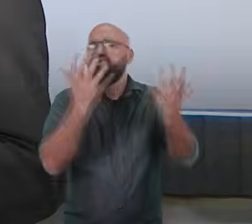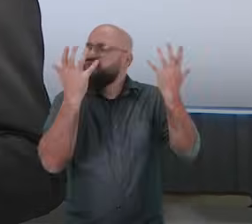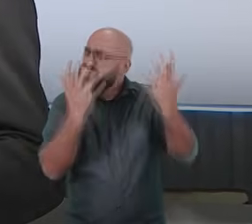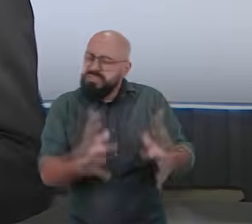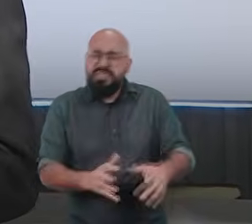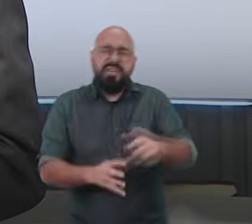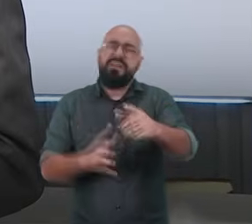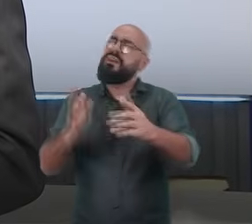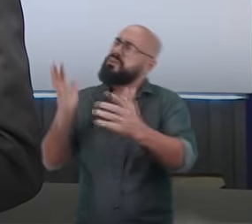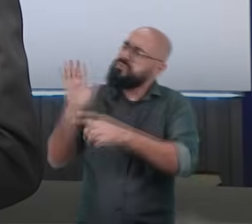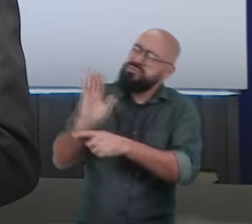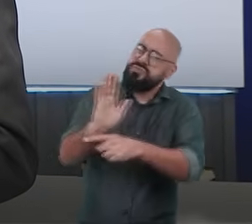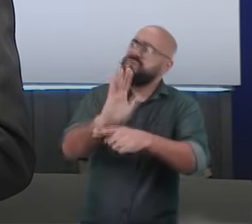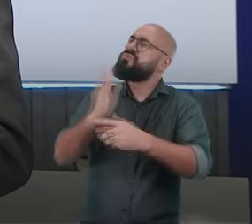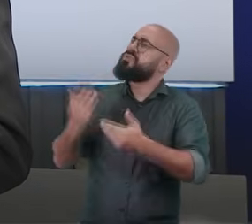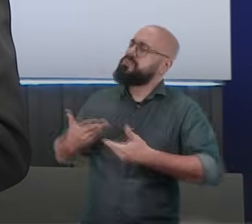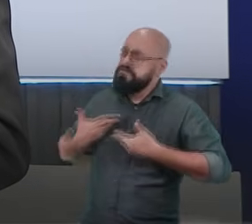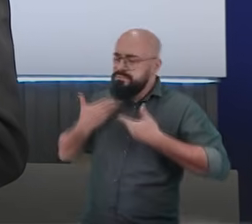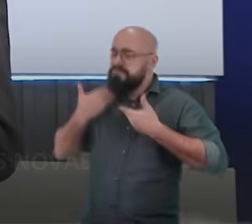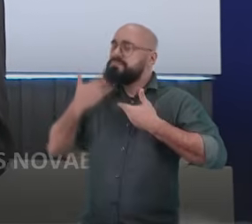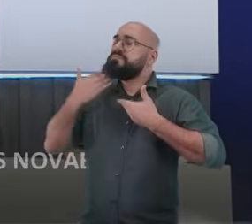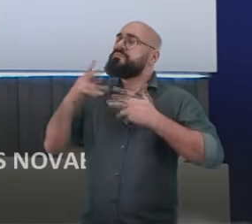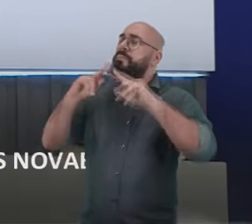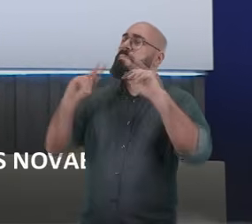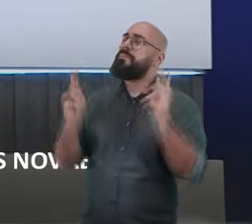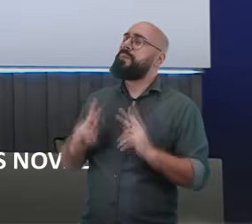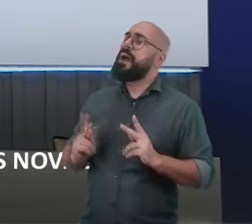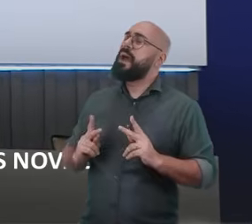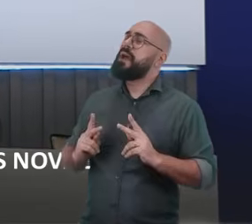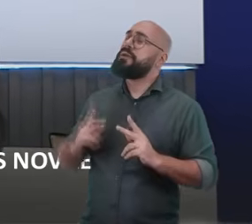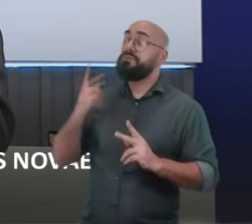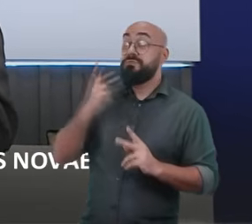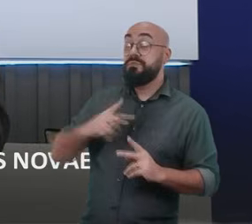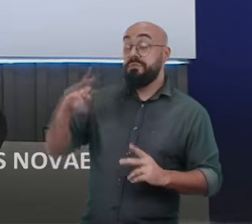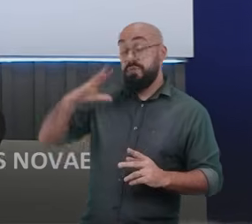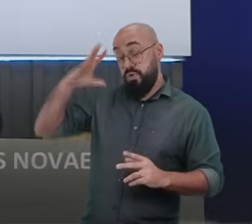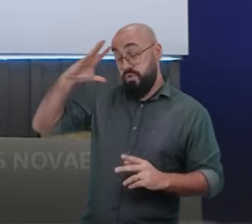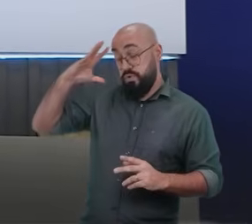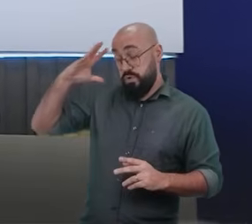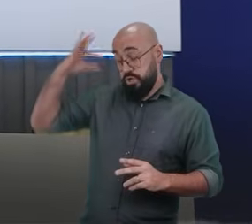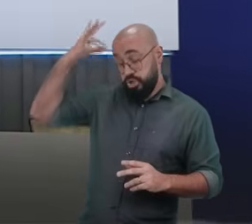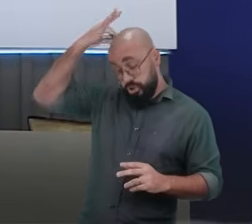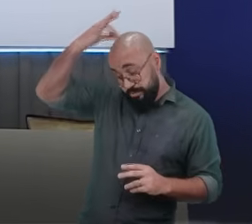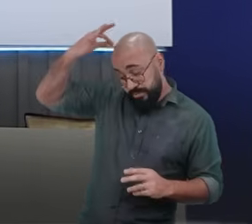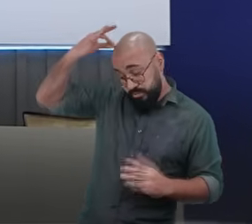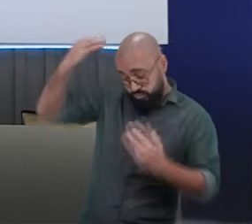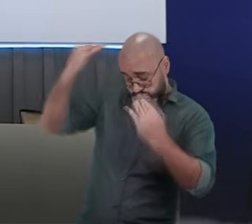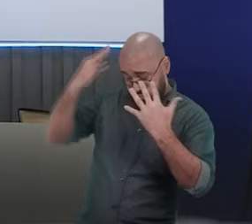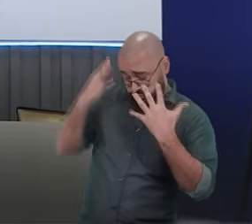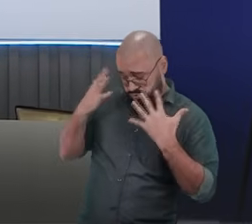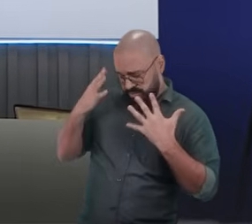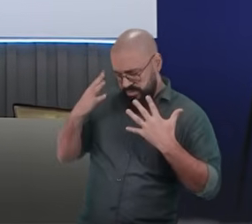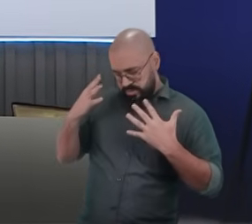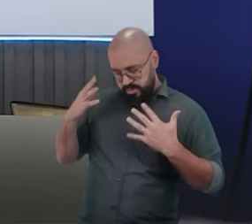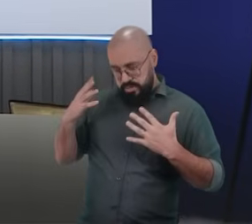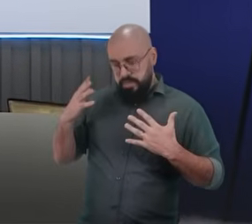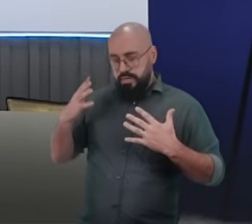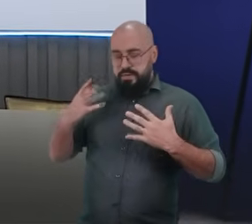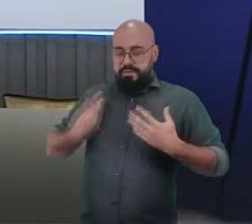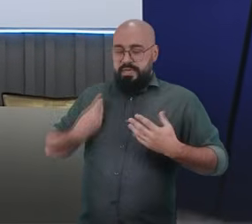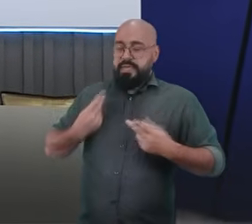mãos, levanta o nosso rosto e nos dá a tua paz. Carimba com teu Espírito a nossa decisão, sela-nos para o dia da